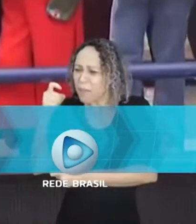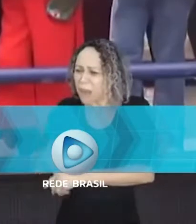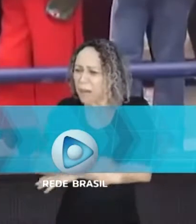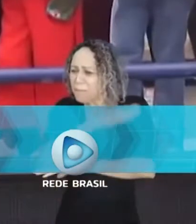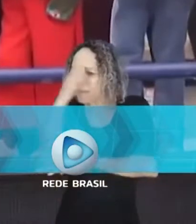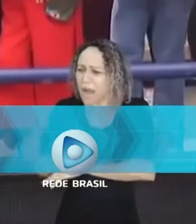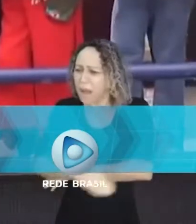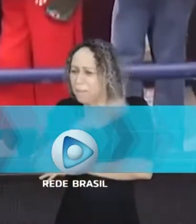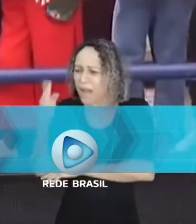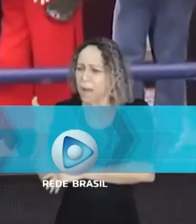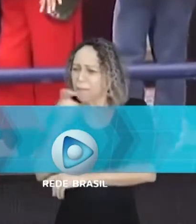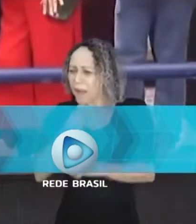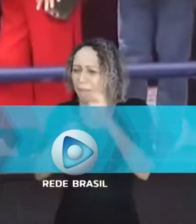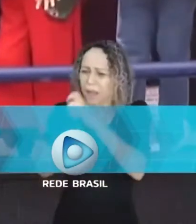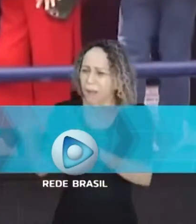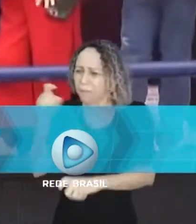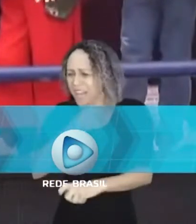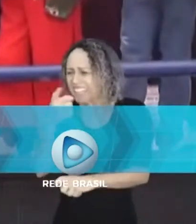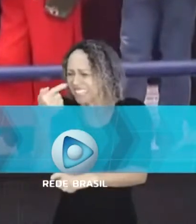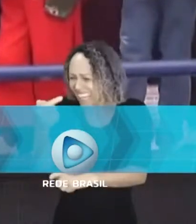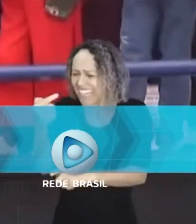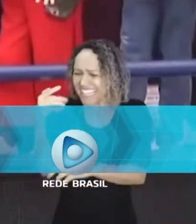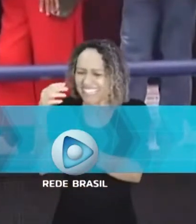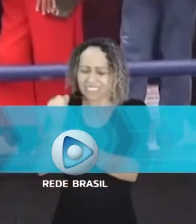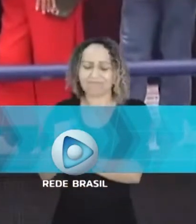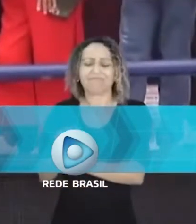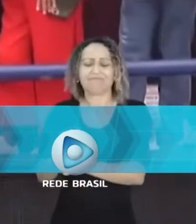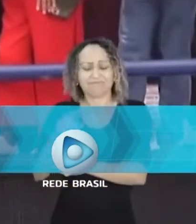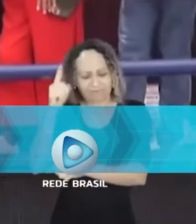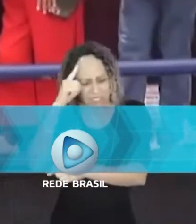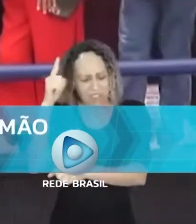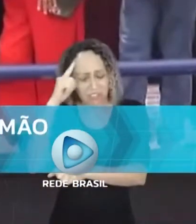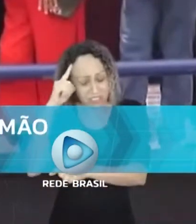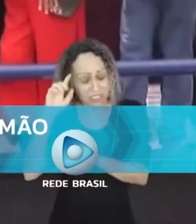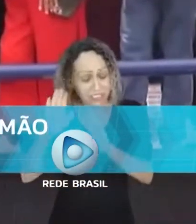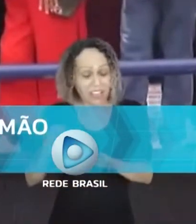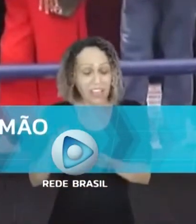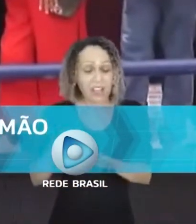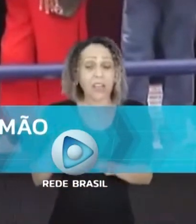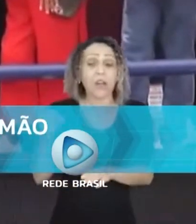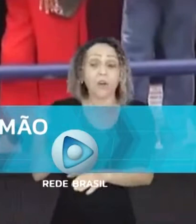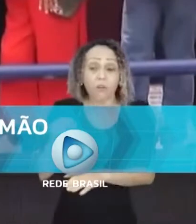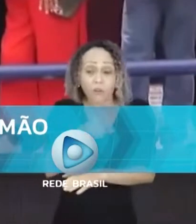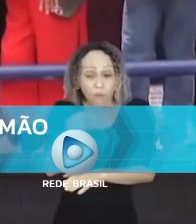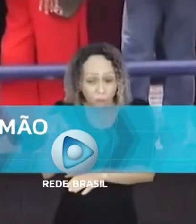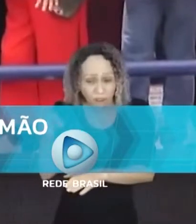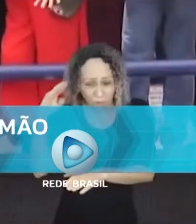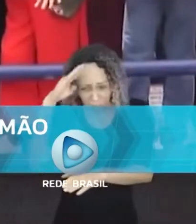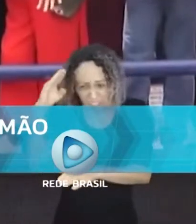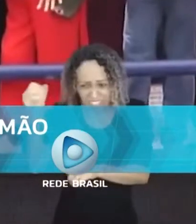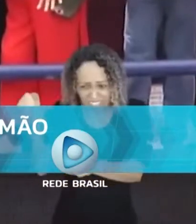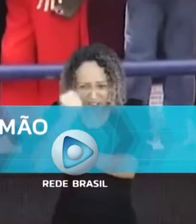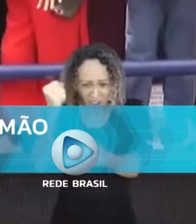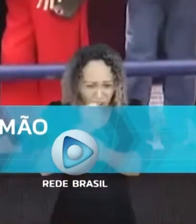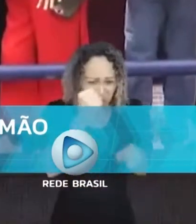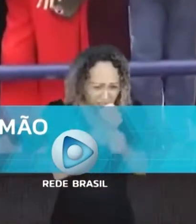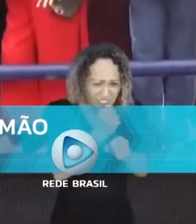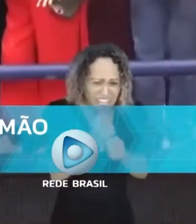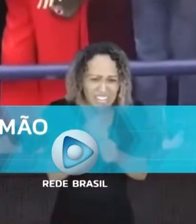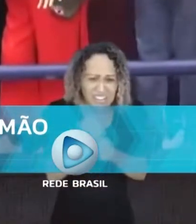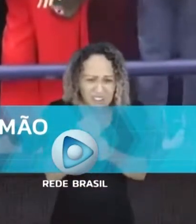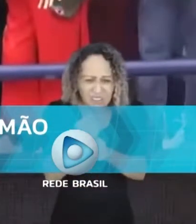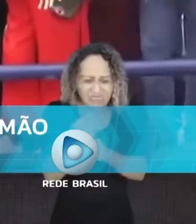Eu duvido vocês encontrarem uma obra desse presidente aqui no Complexo